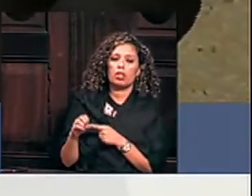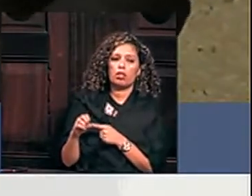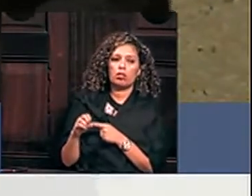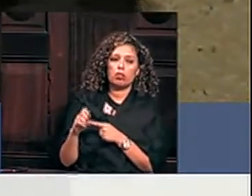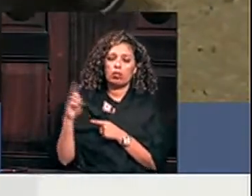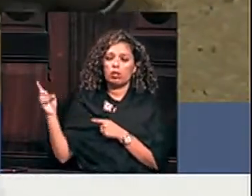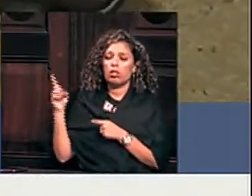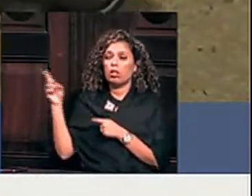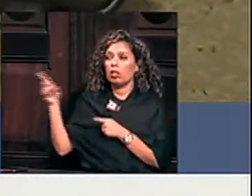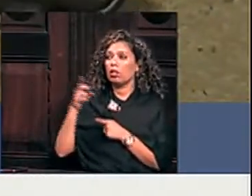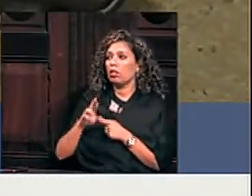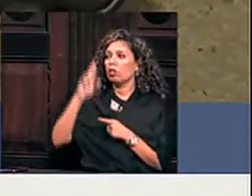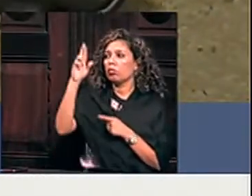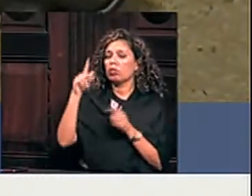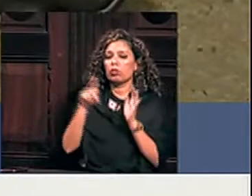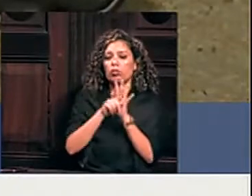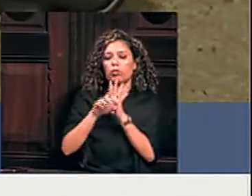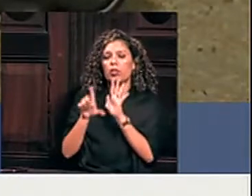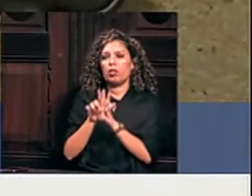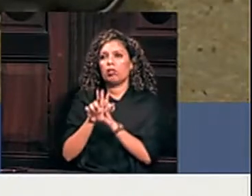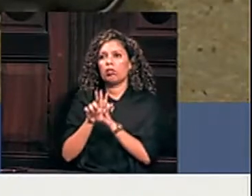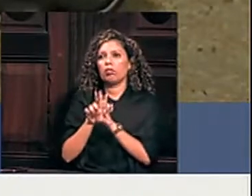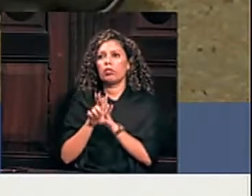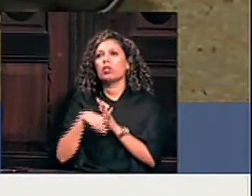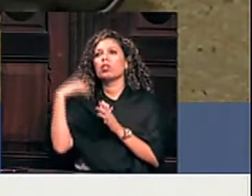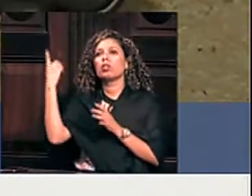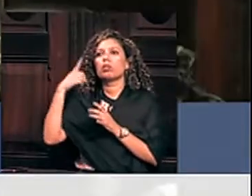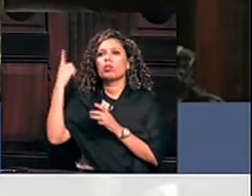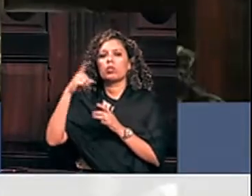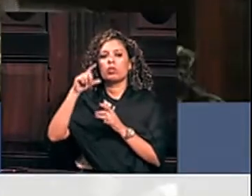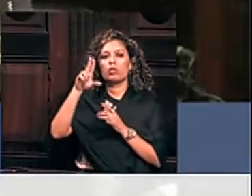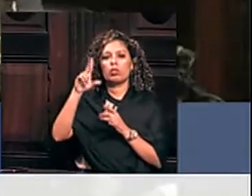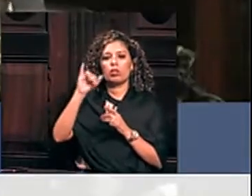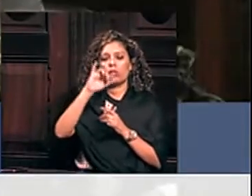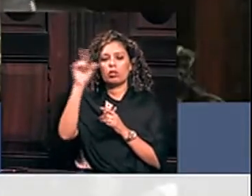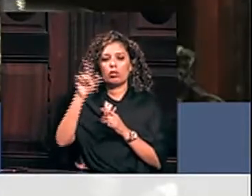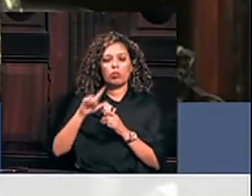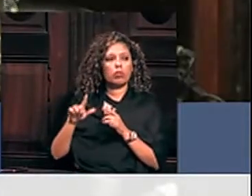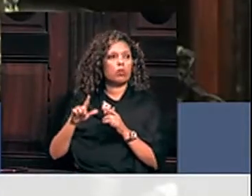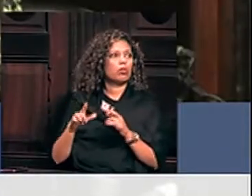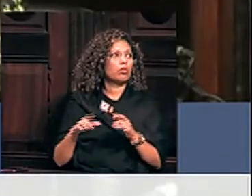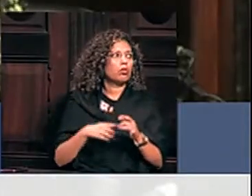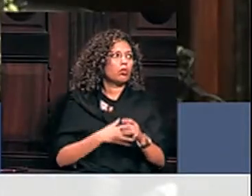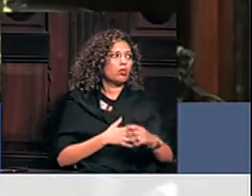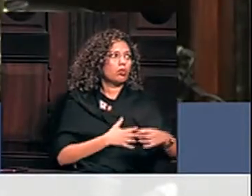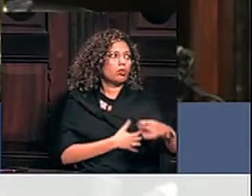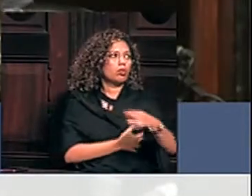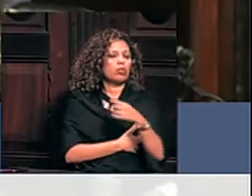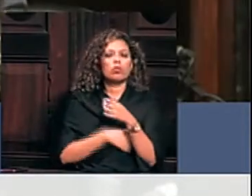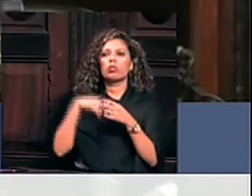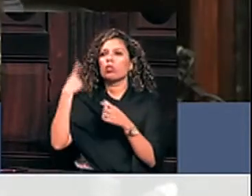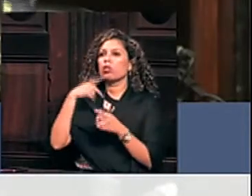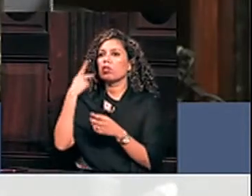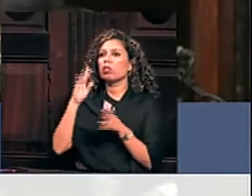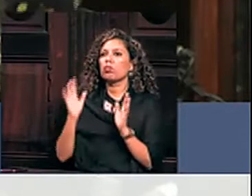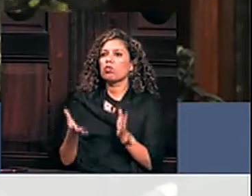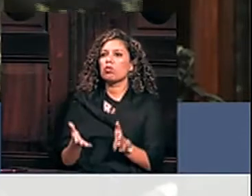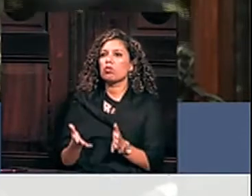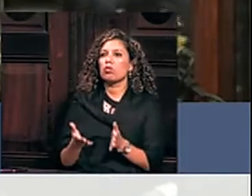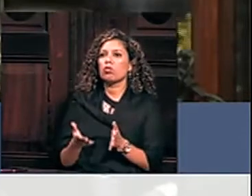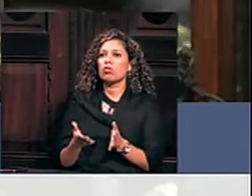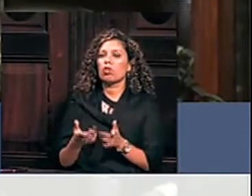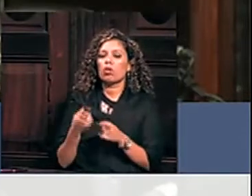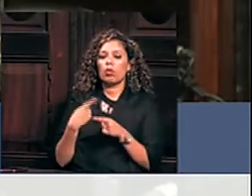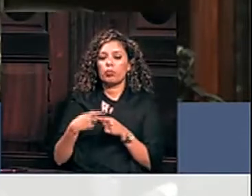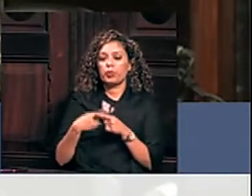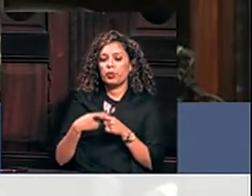projeto. Olha só, deputado Luiz, justamente a crítica que nós fizemos, todos nós, foi que parecer